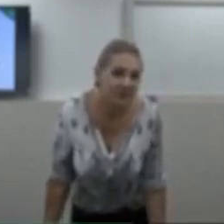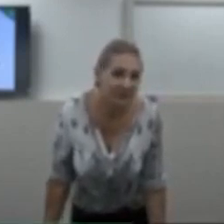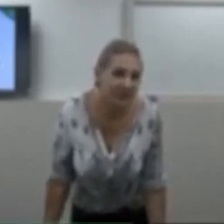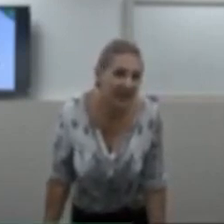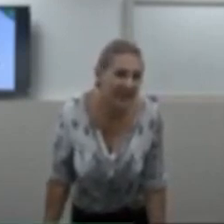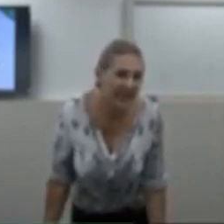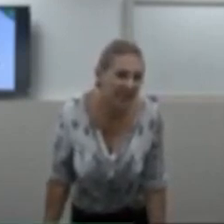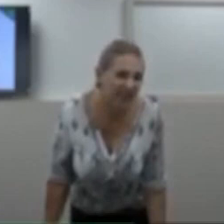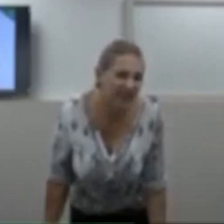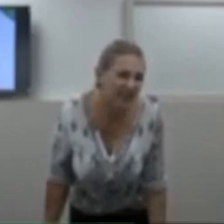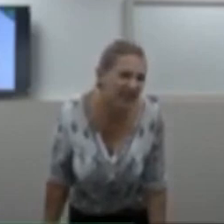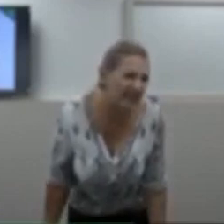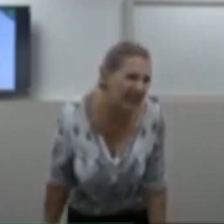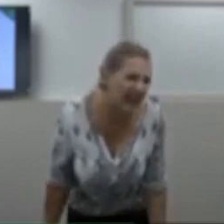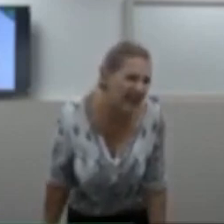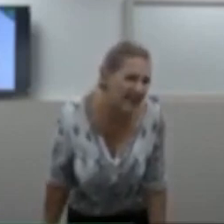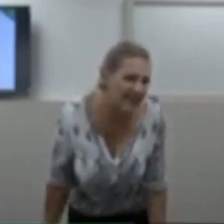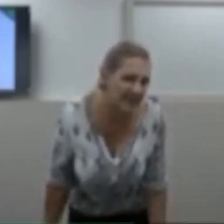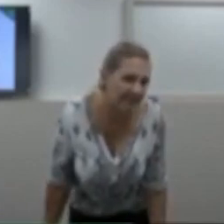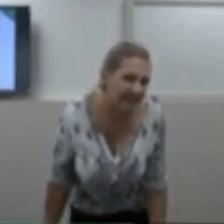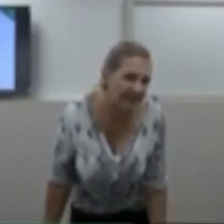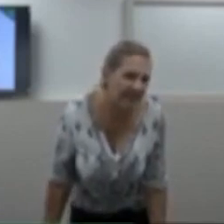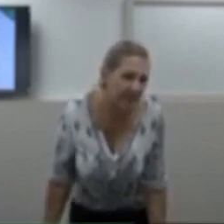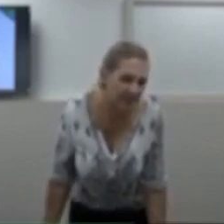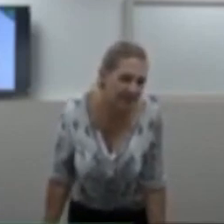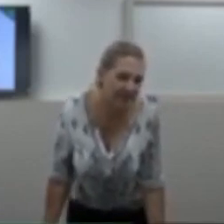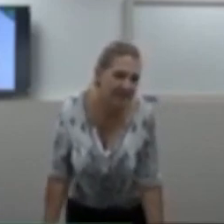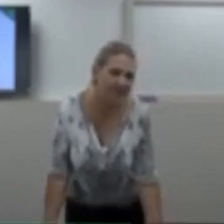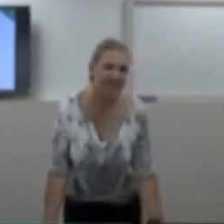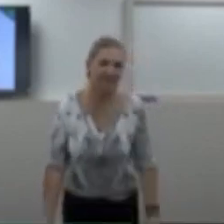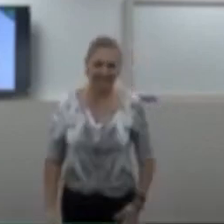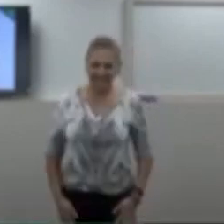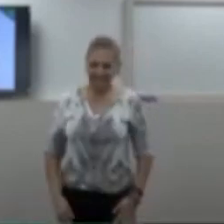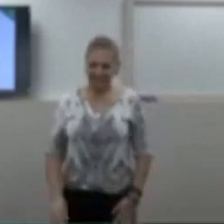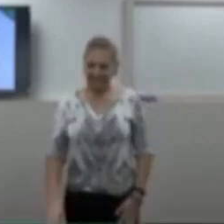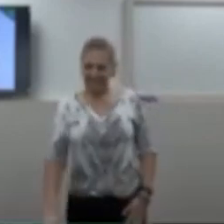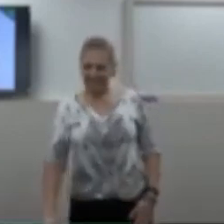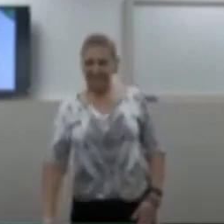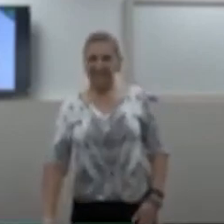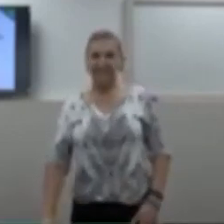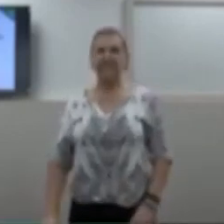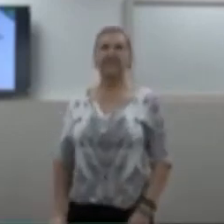anos. Então dá tempo, né? Você tem 10, vai dar tempo. Fique tranquilo.